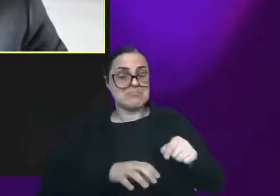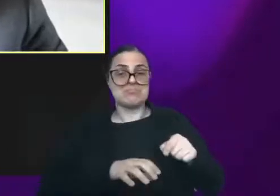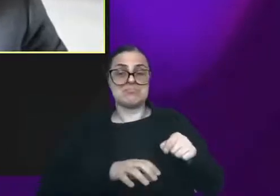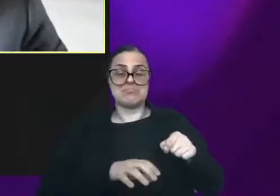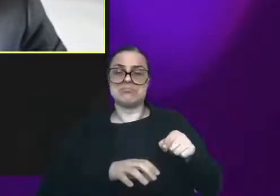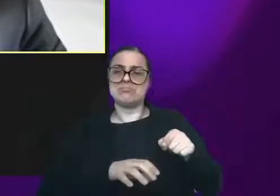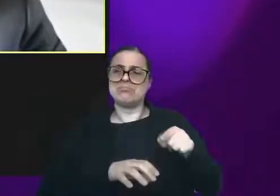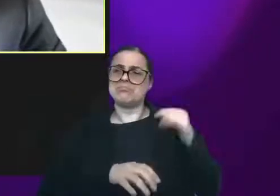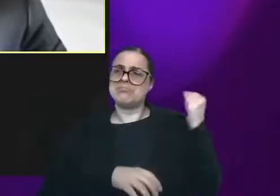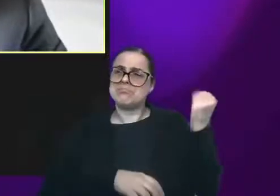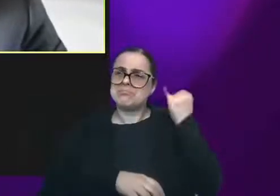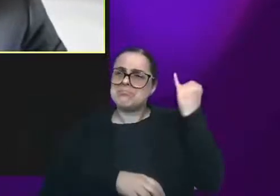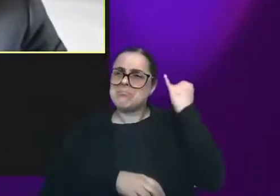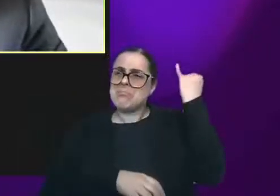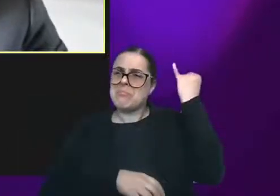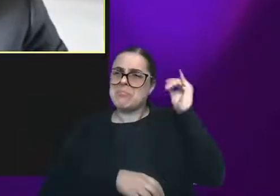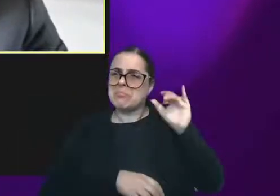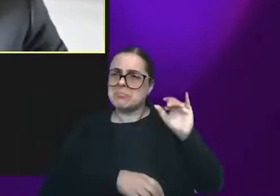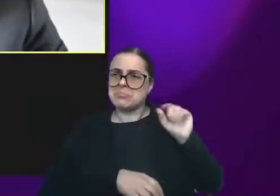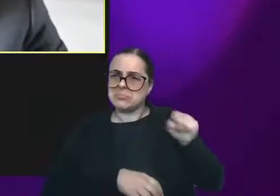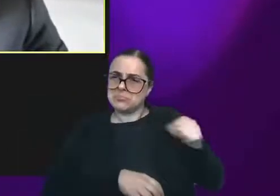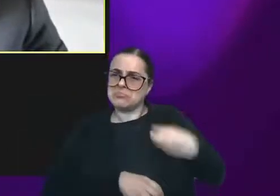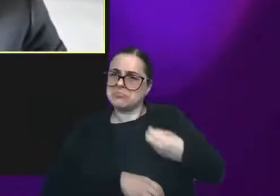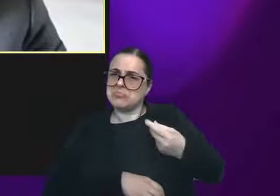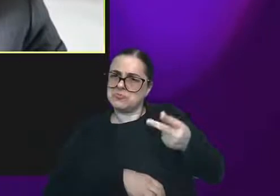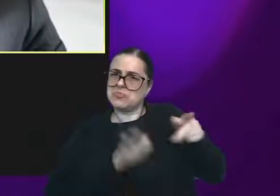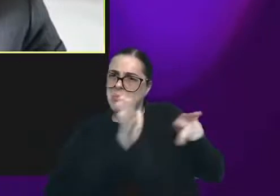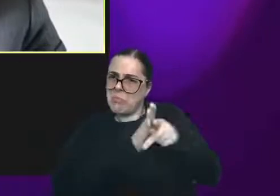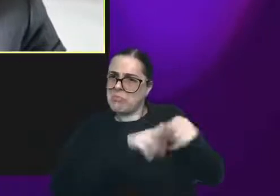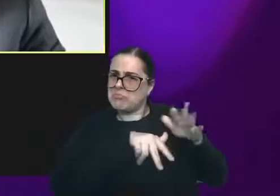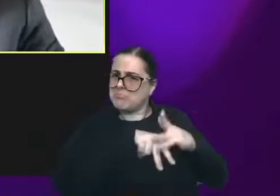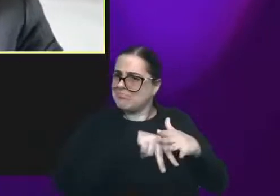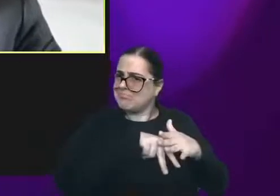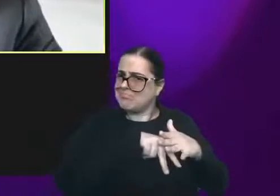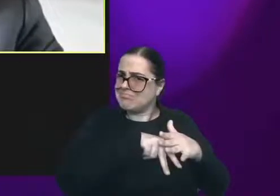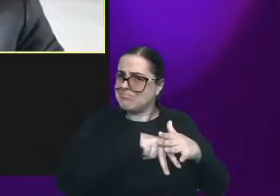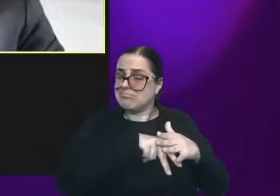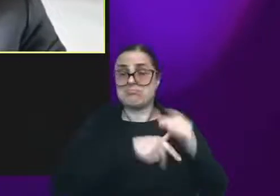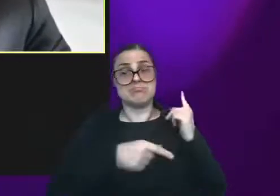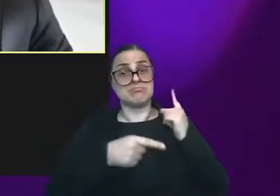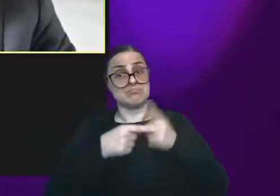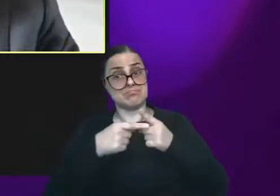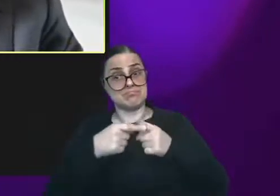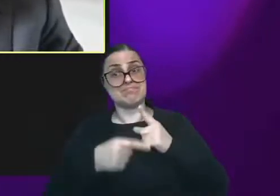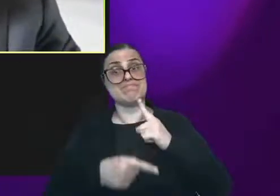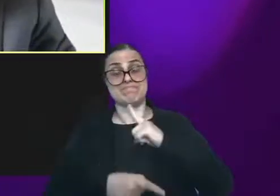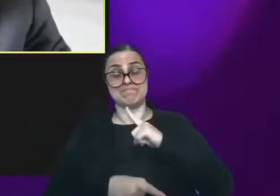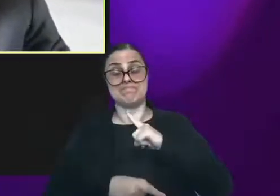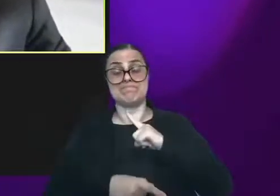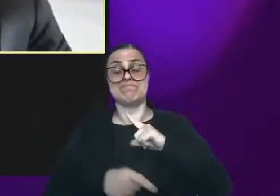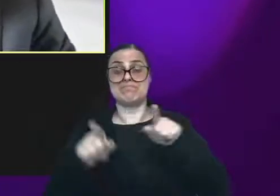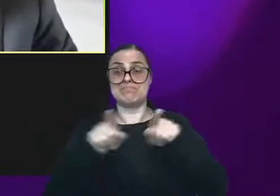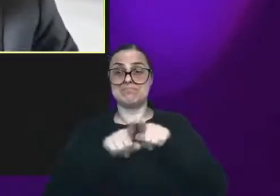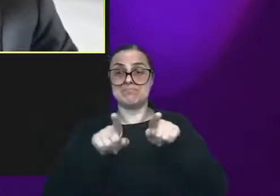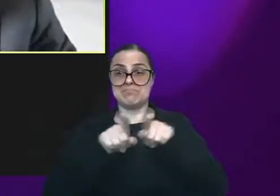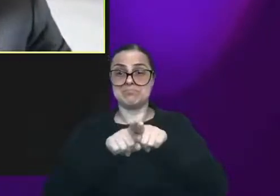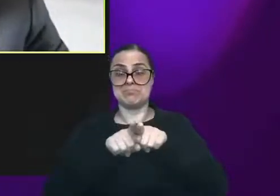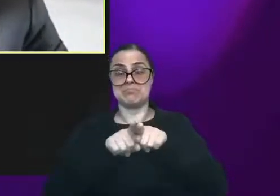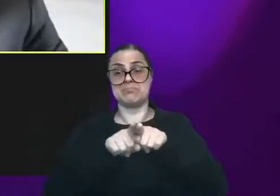sobrevivida apenas do paciente, uma vez que nós temos shortage of the